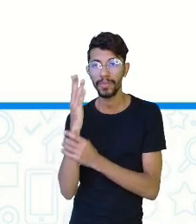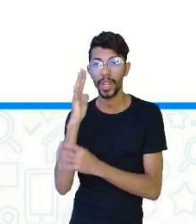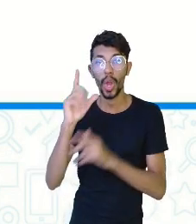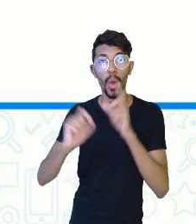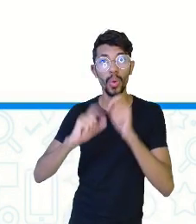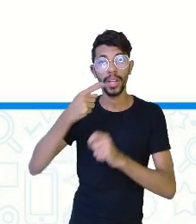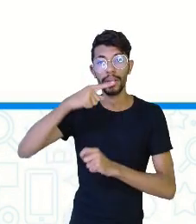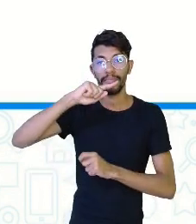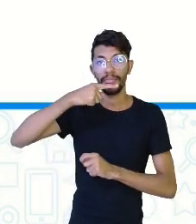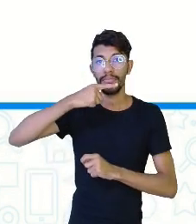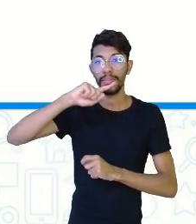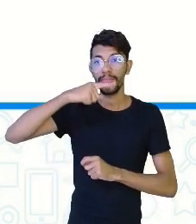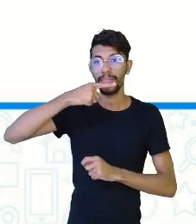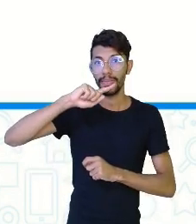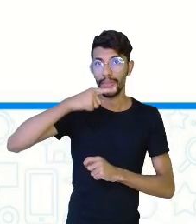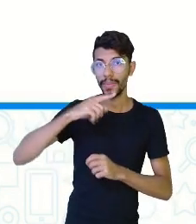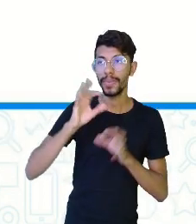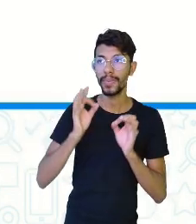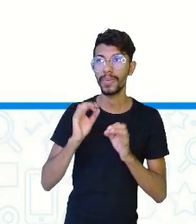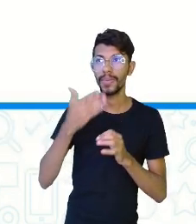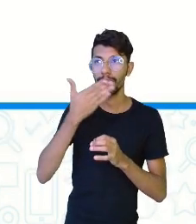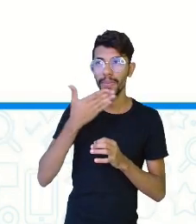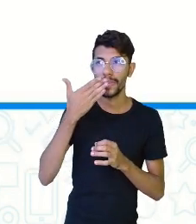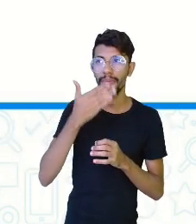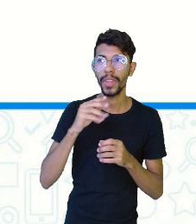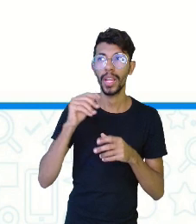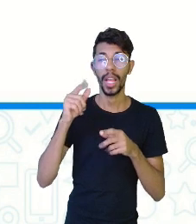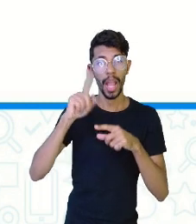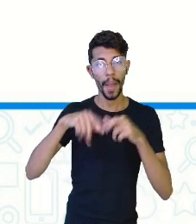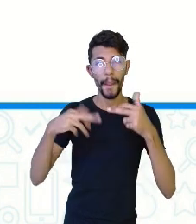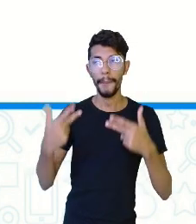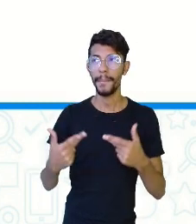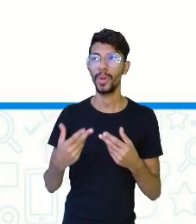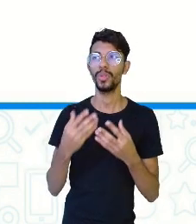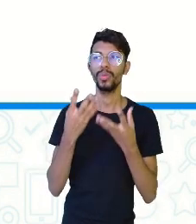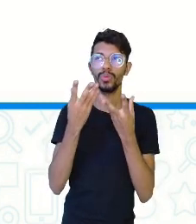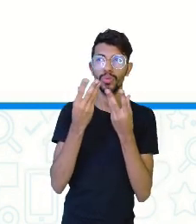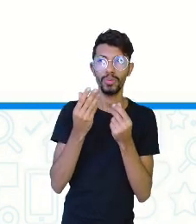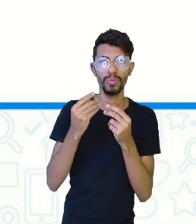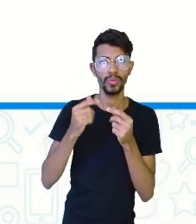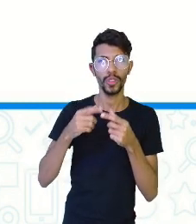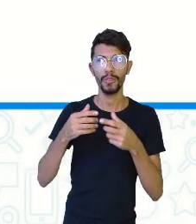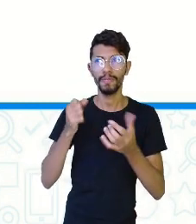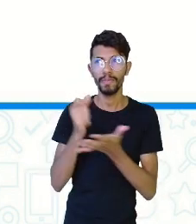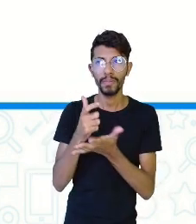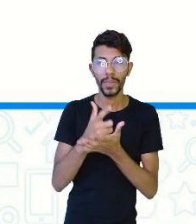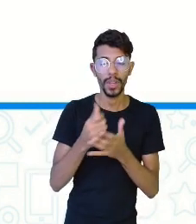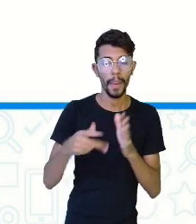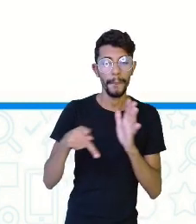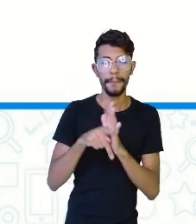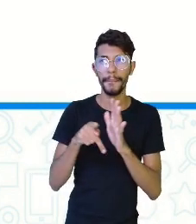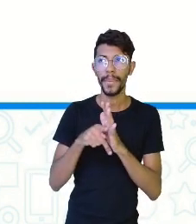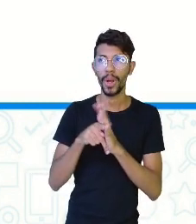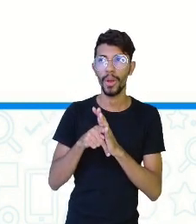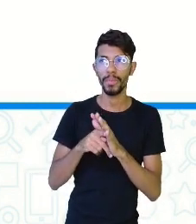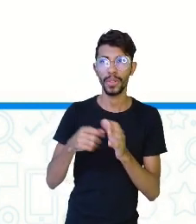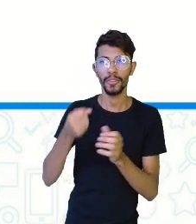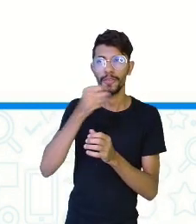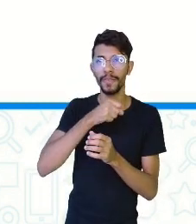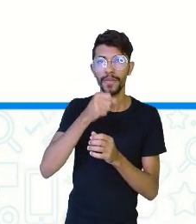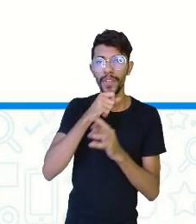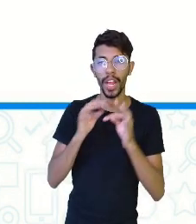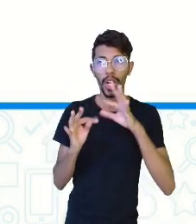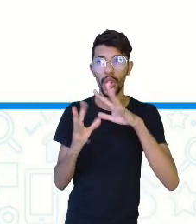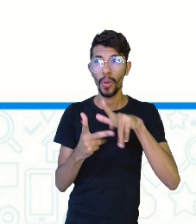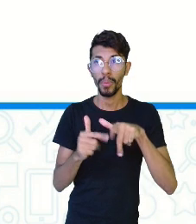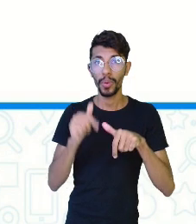muito disputado nos mercados do Velho Mundo, como ficou conhecida a Europa. Então, está aí a imagem de uma plantação